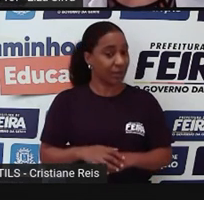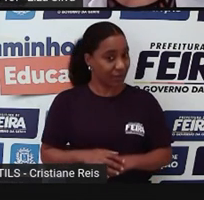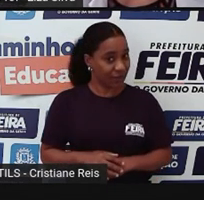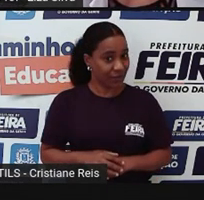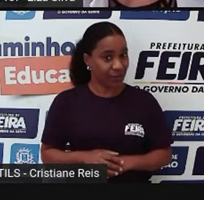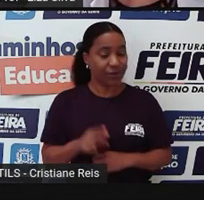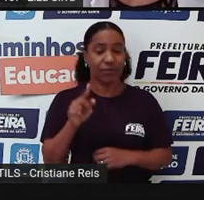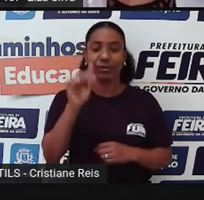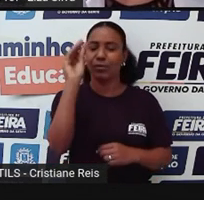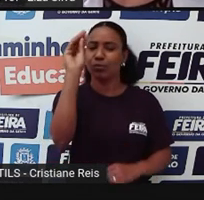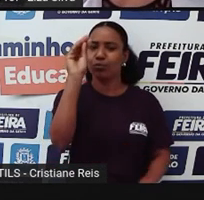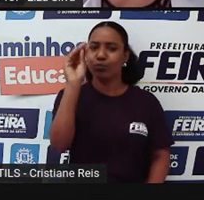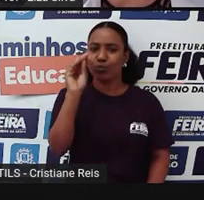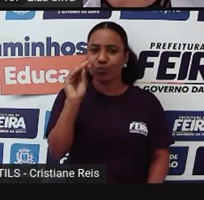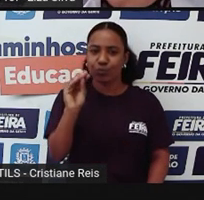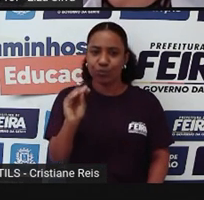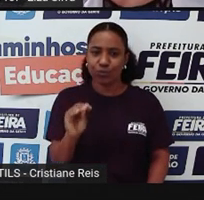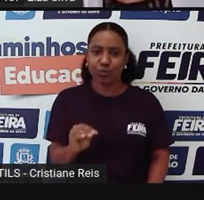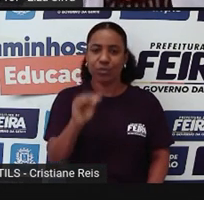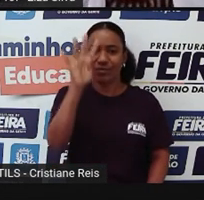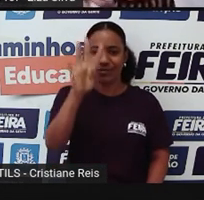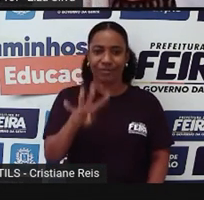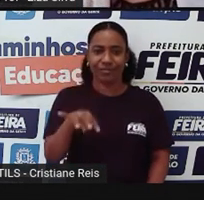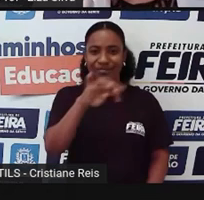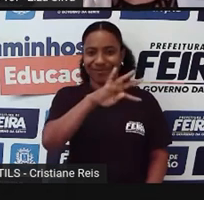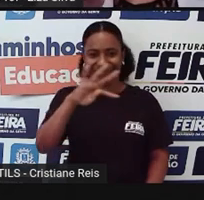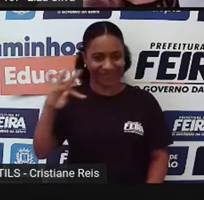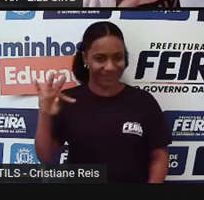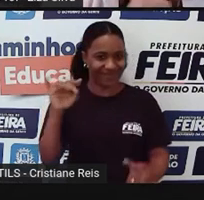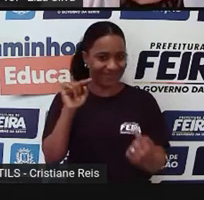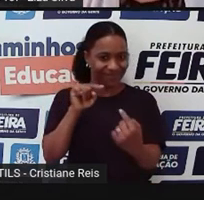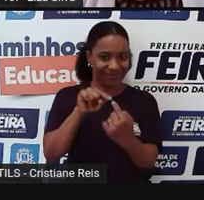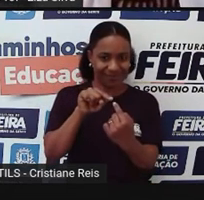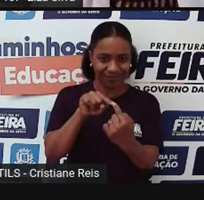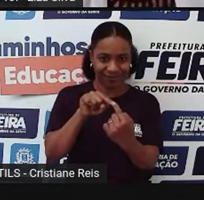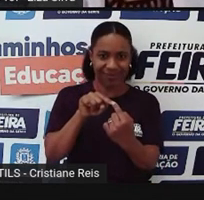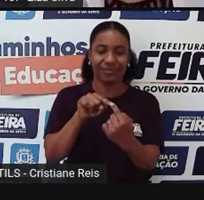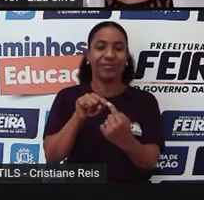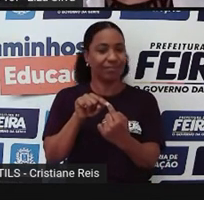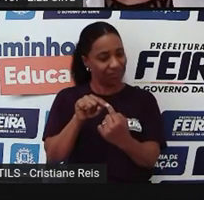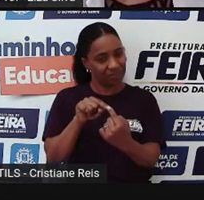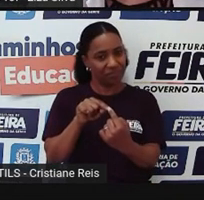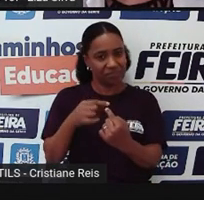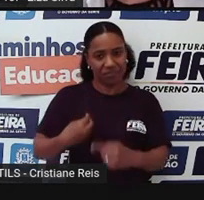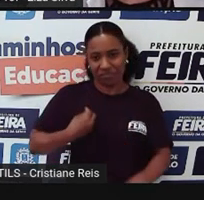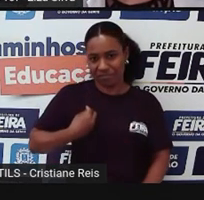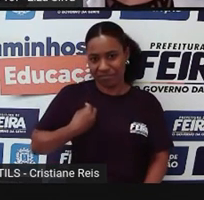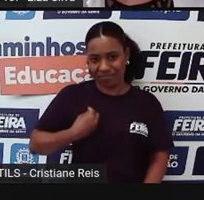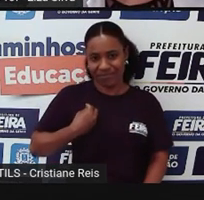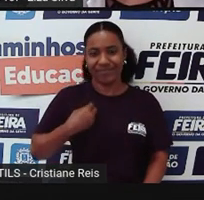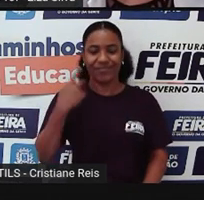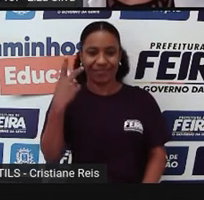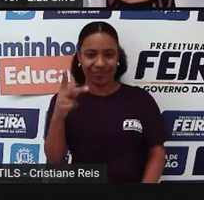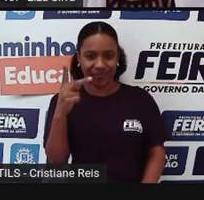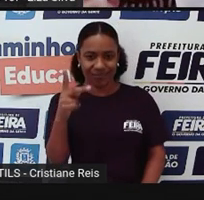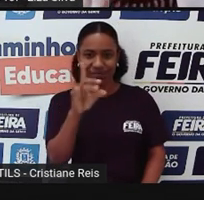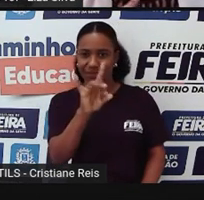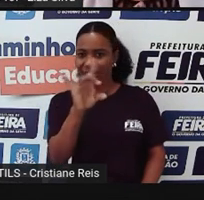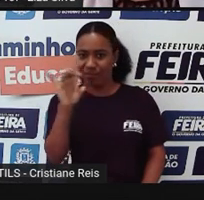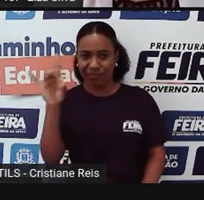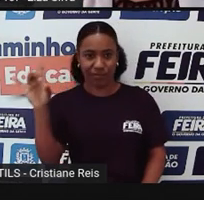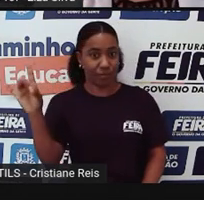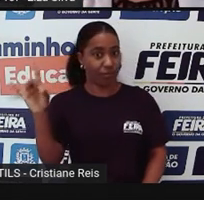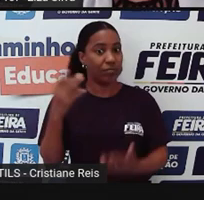irá preencher o seu time Sebo de acordo com a sua realidade Ok se antes